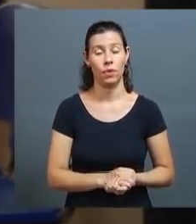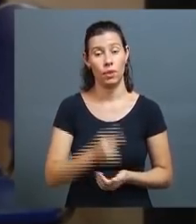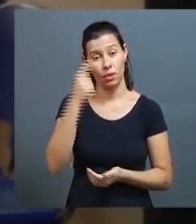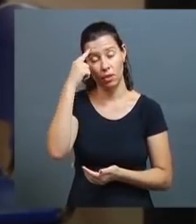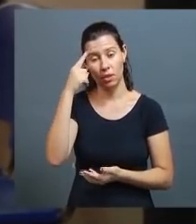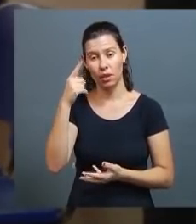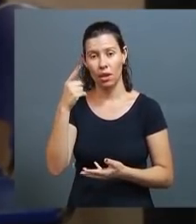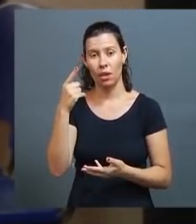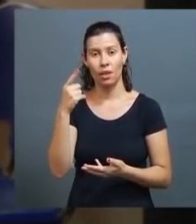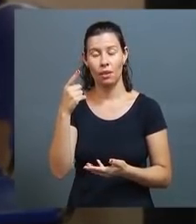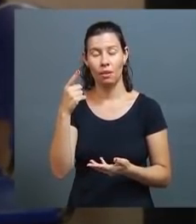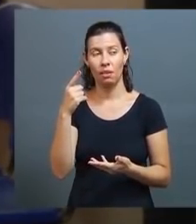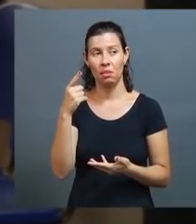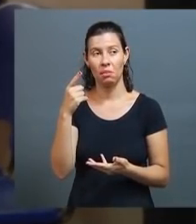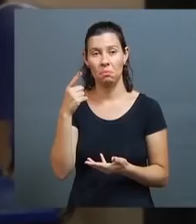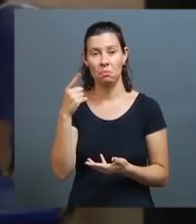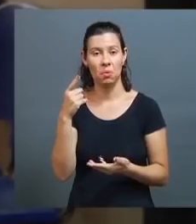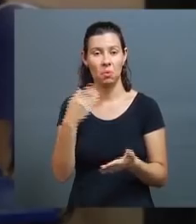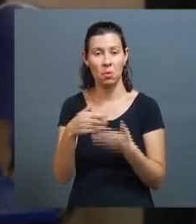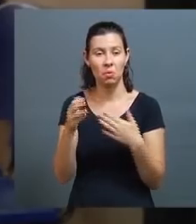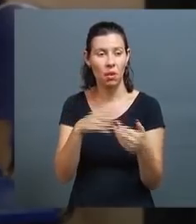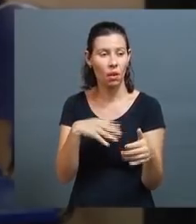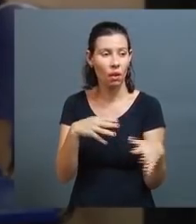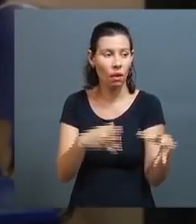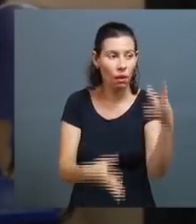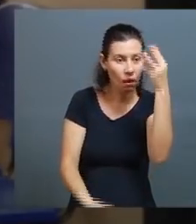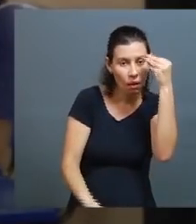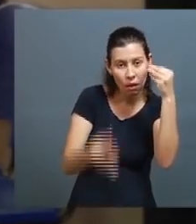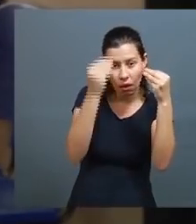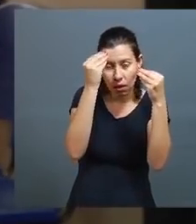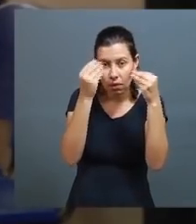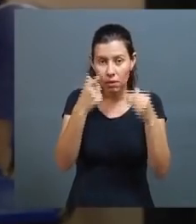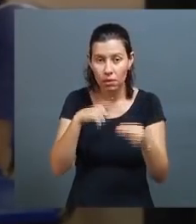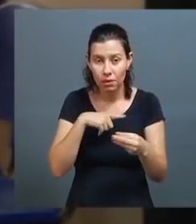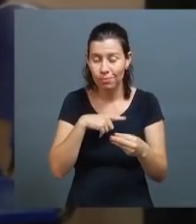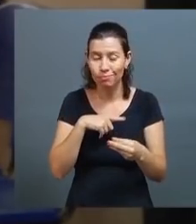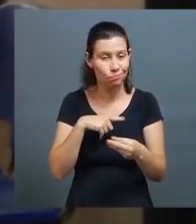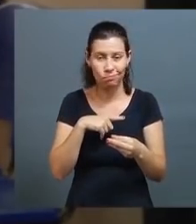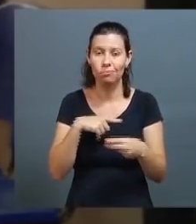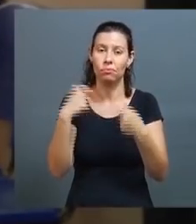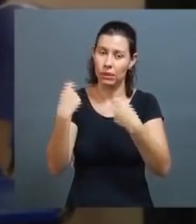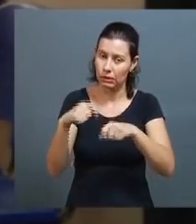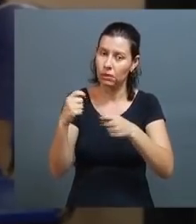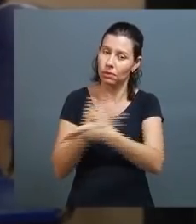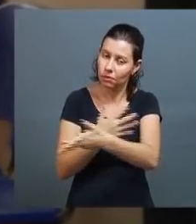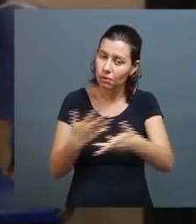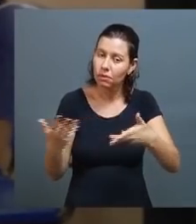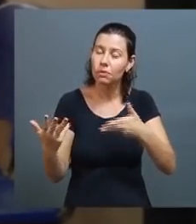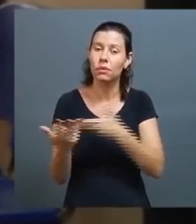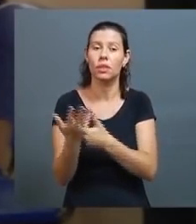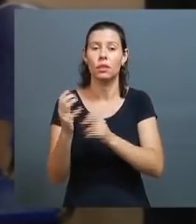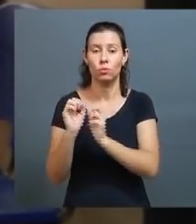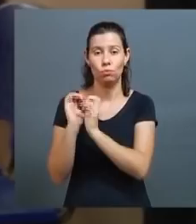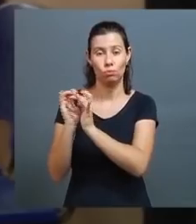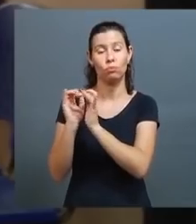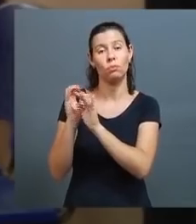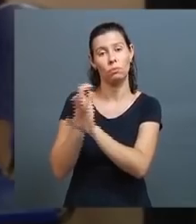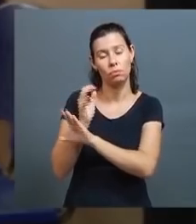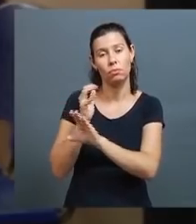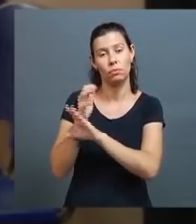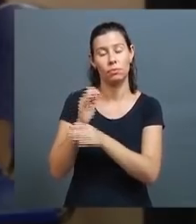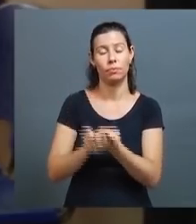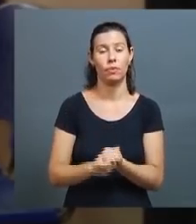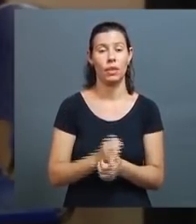adquiridos do nada, eles são também por essa interação. E quanto mais o ambiente consegue ter uma organização que favoreça